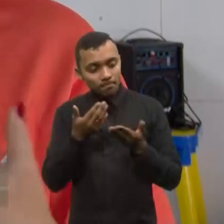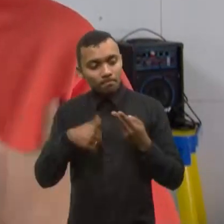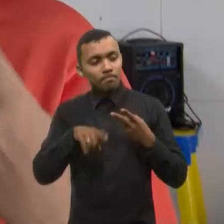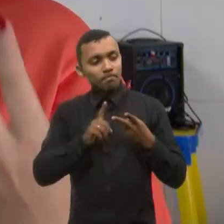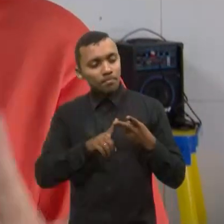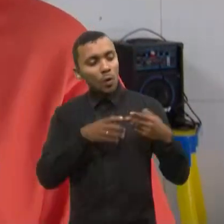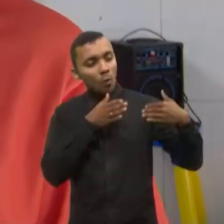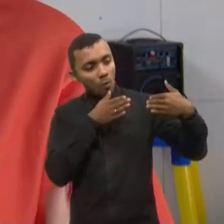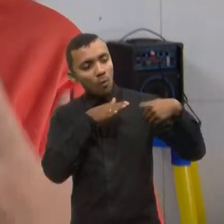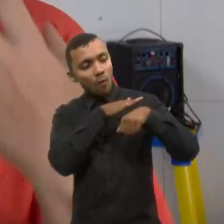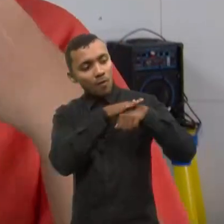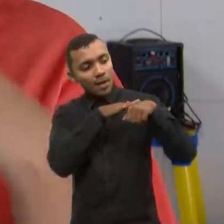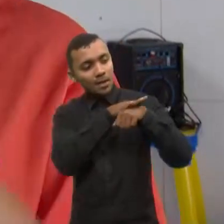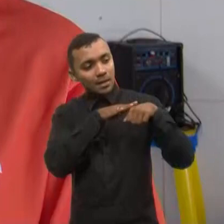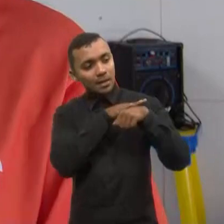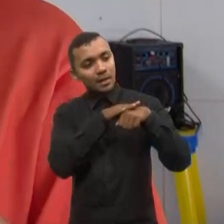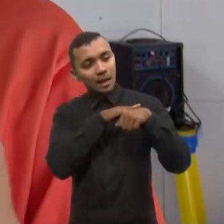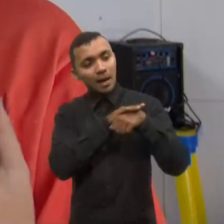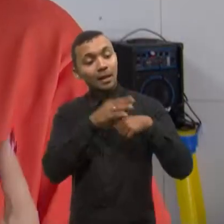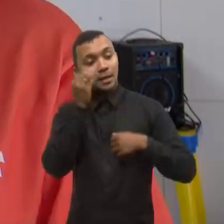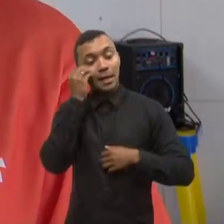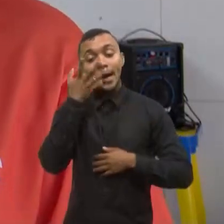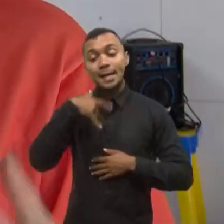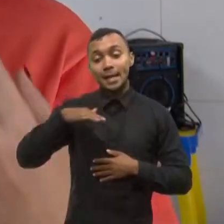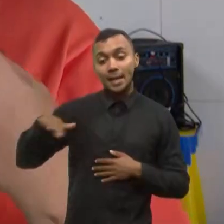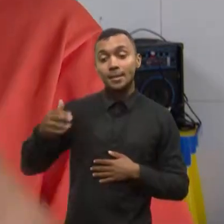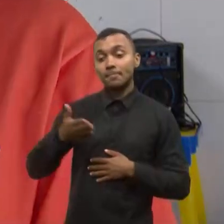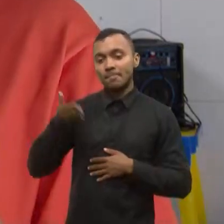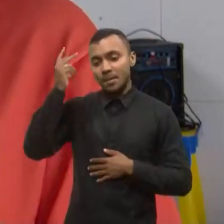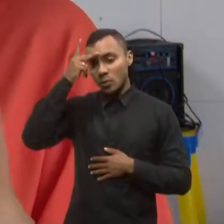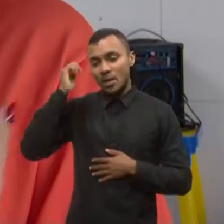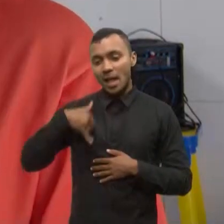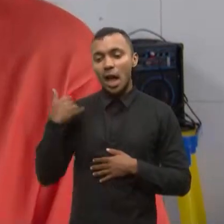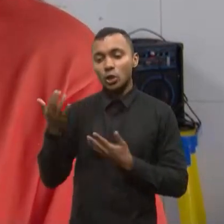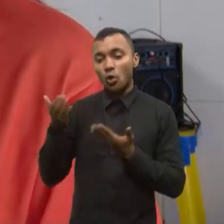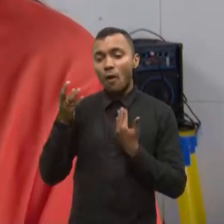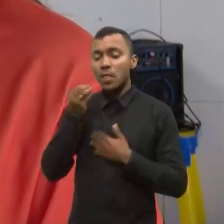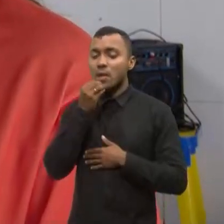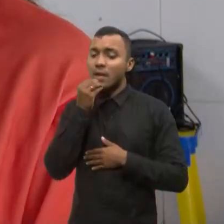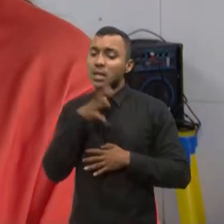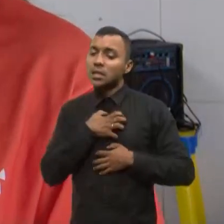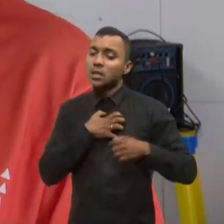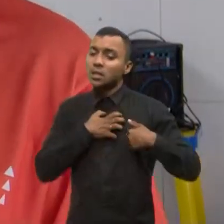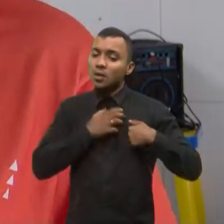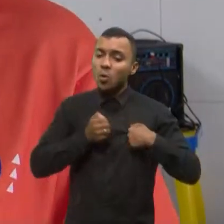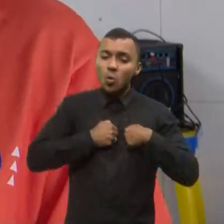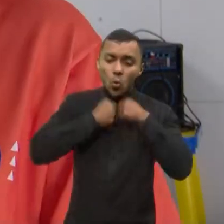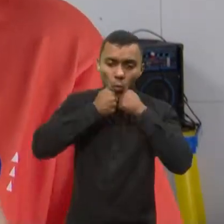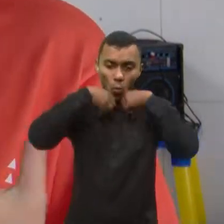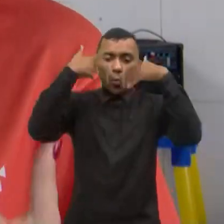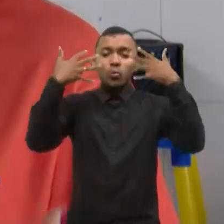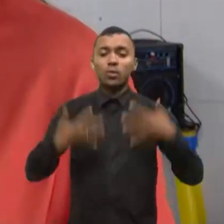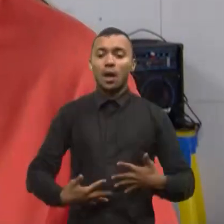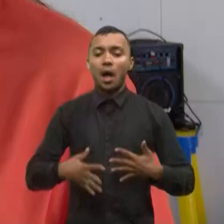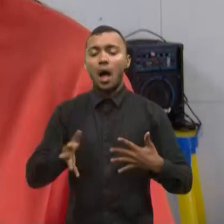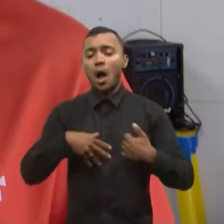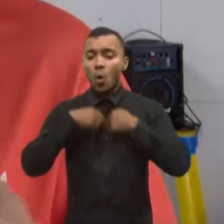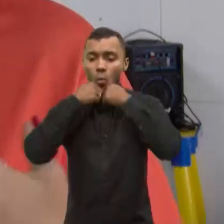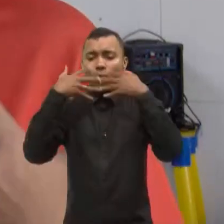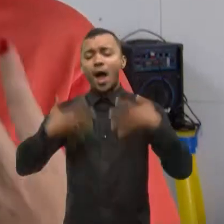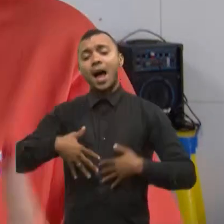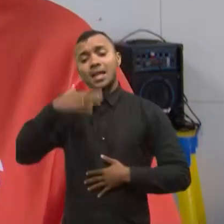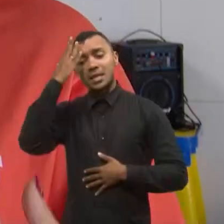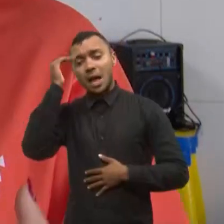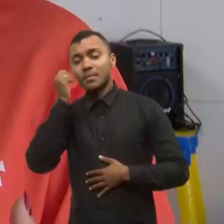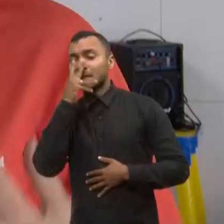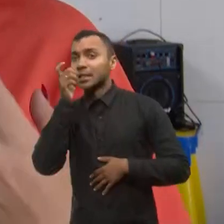que vai dar esse espaço para que as crianças, para que os nossos jovens falem sobre como eles estão emocionalmente, né? Como é um momento delicado,